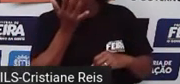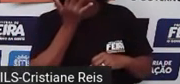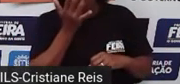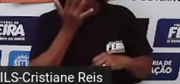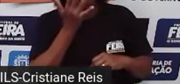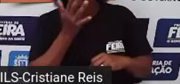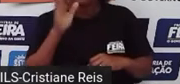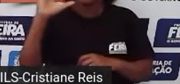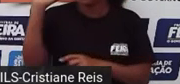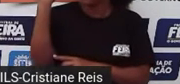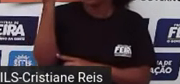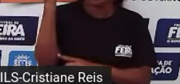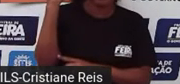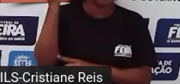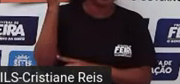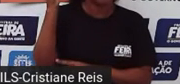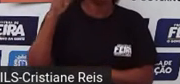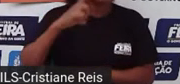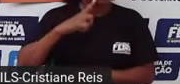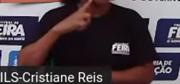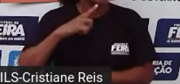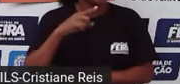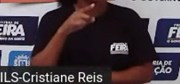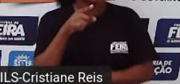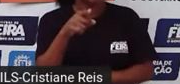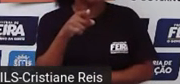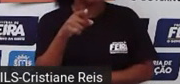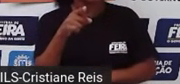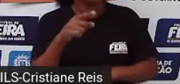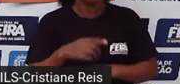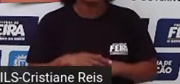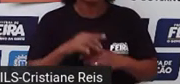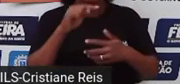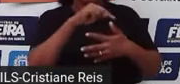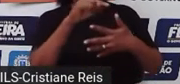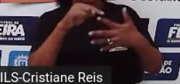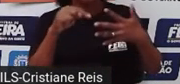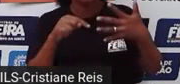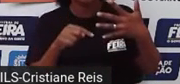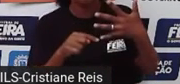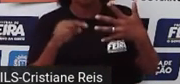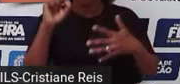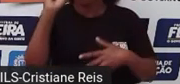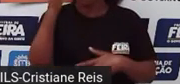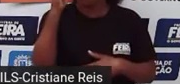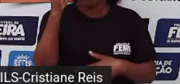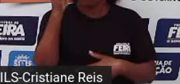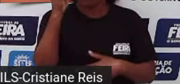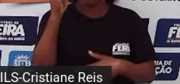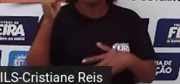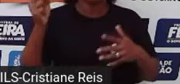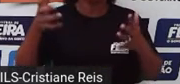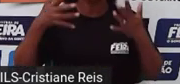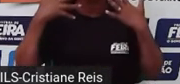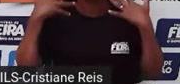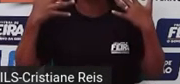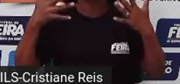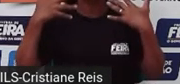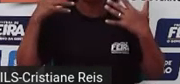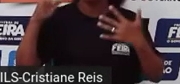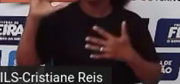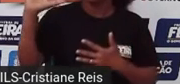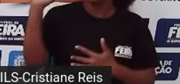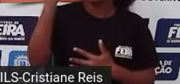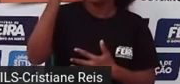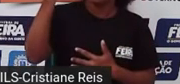do clima não é porque realmente nós temos aí oito tipos climáticos bordas assim Gerais porque tem as